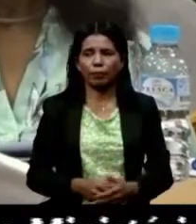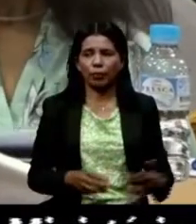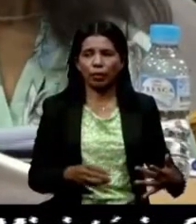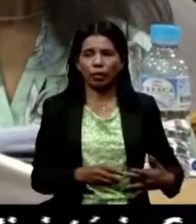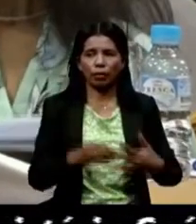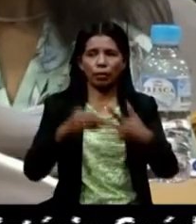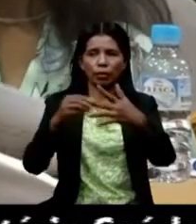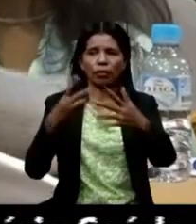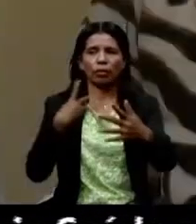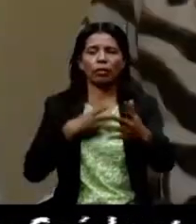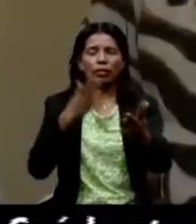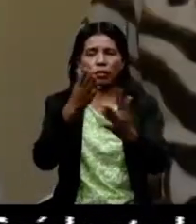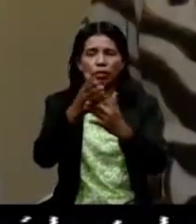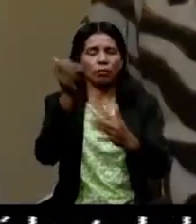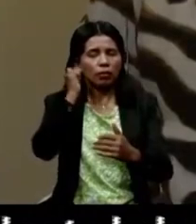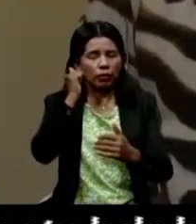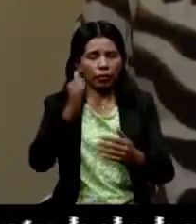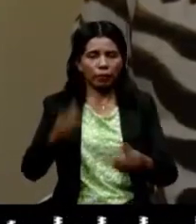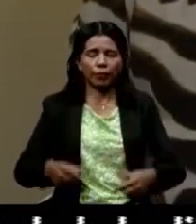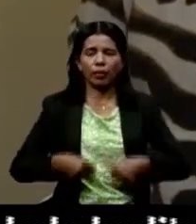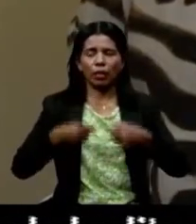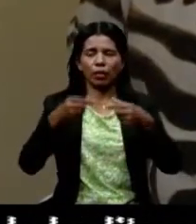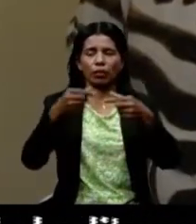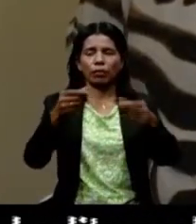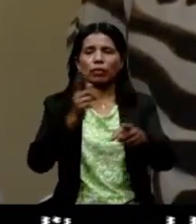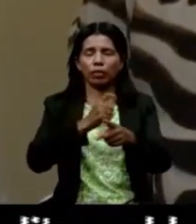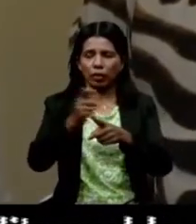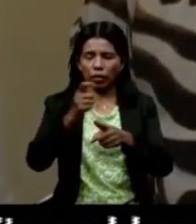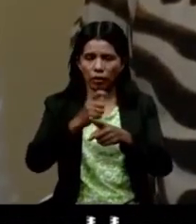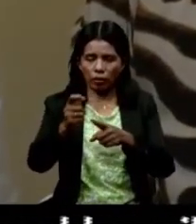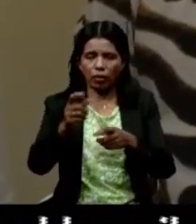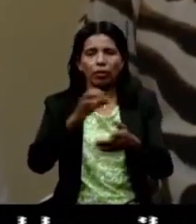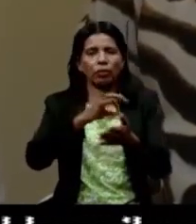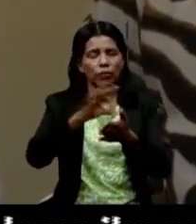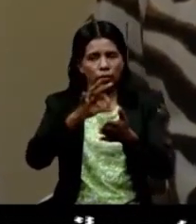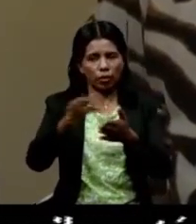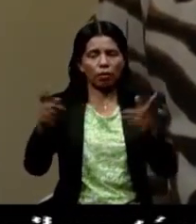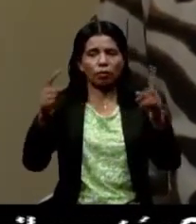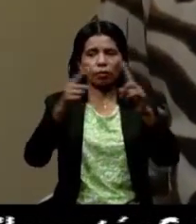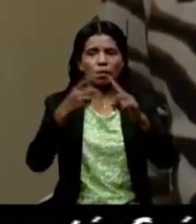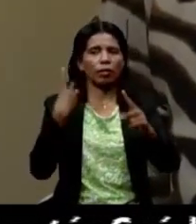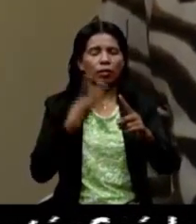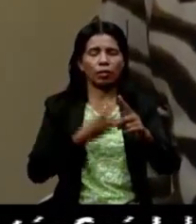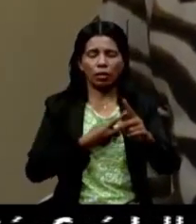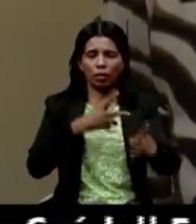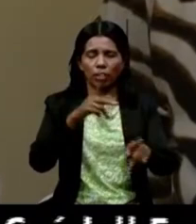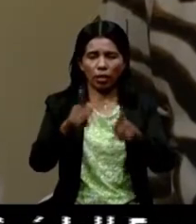Especialmente para itania adesão ASEAN, for treinamento, formação para itania oficiais